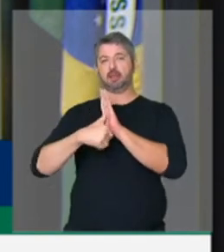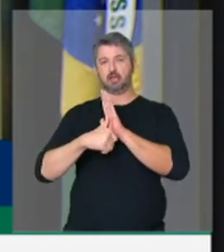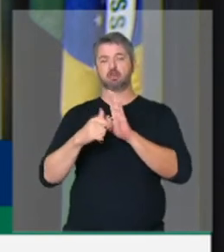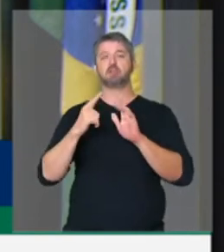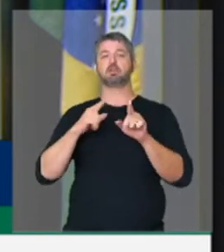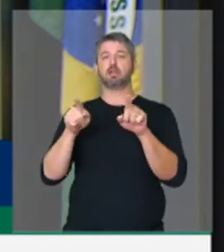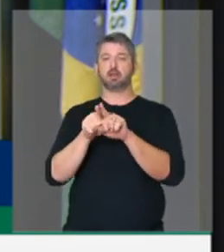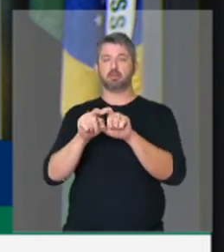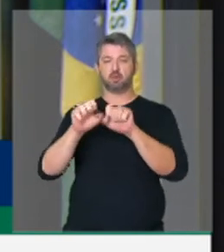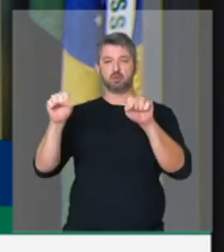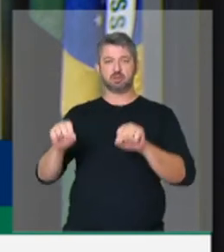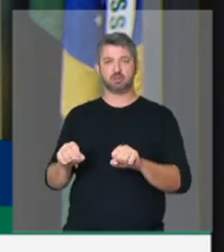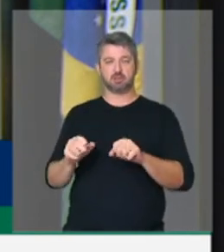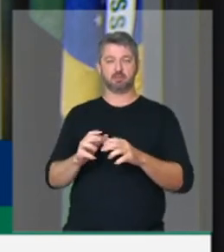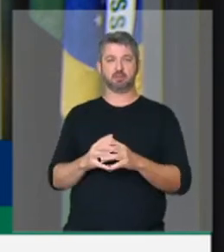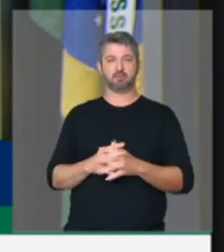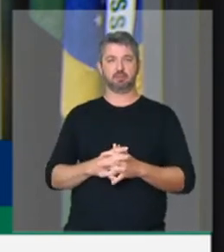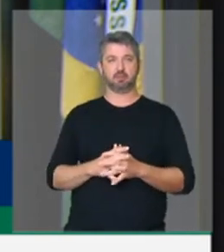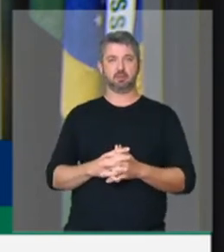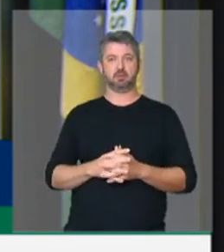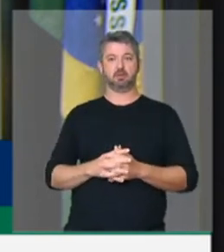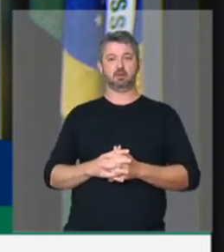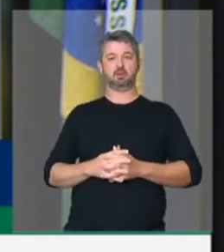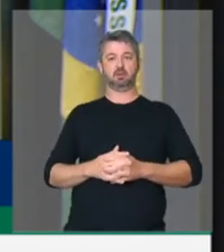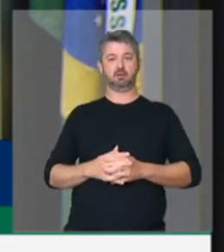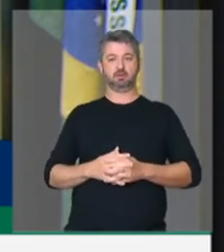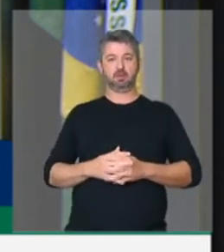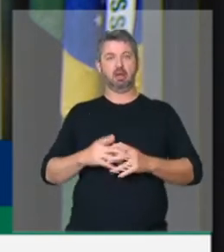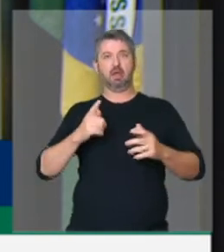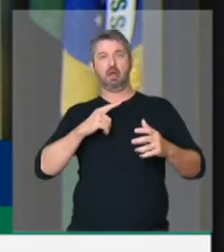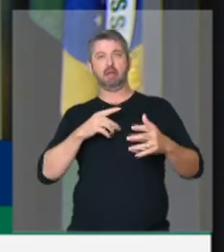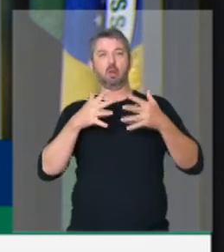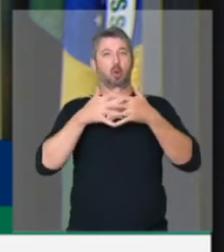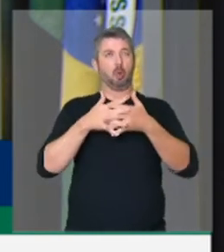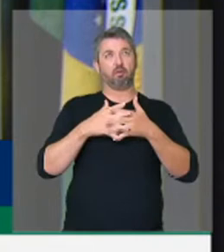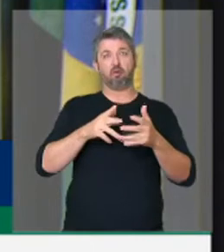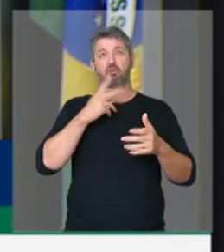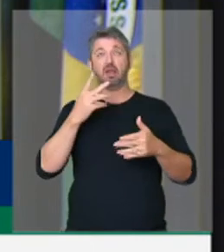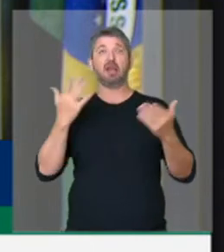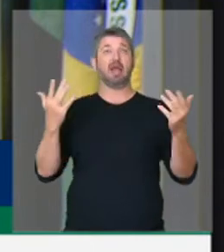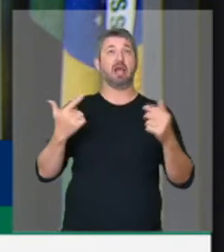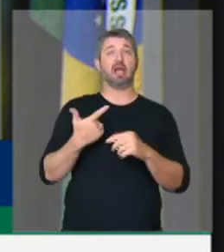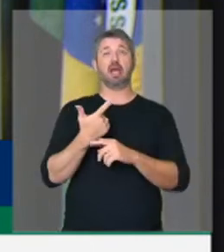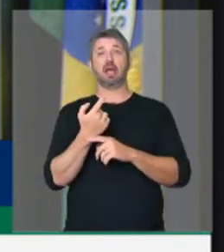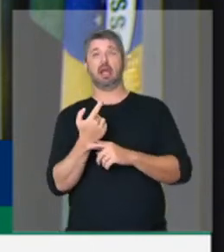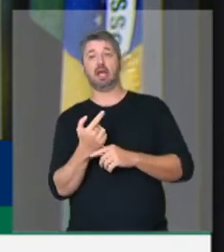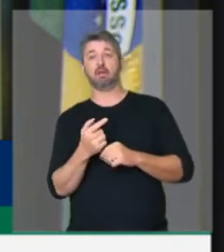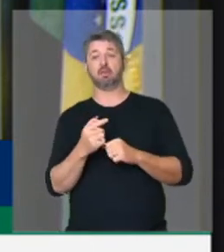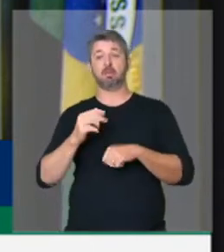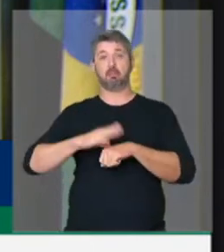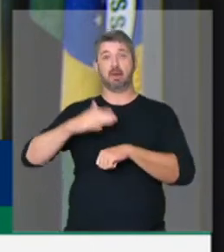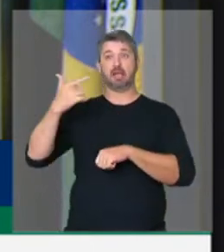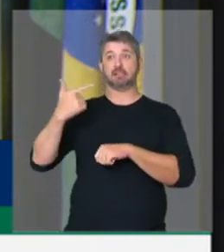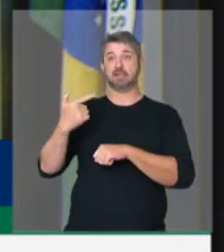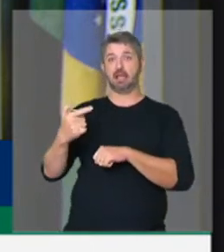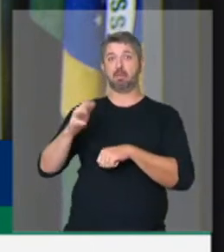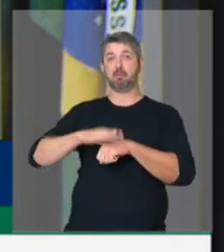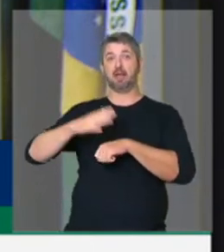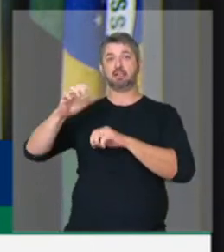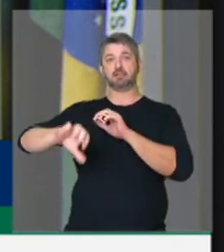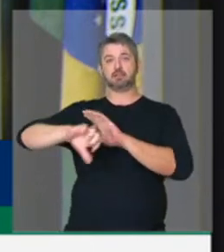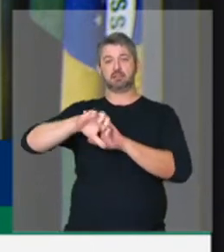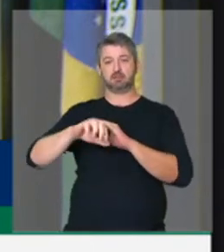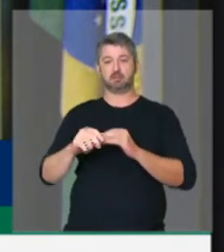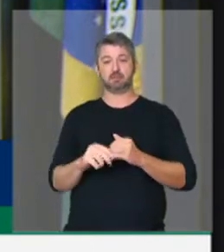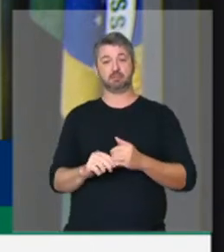no sistema. E há uma controvérsia muito grande de que as armas, quanto mais armas, mais crimes, e